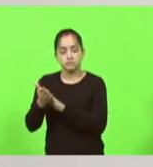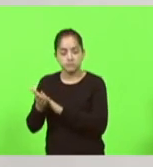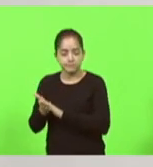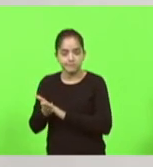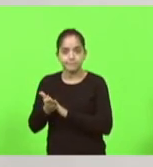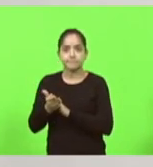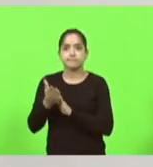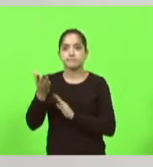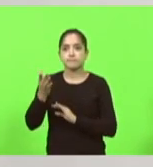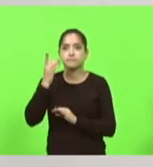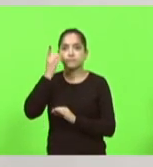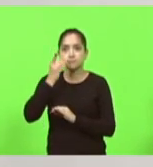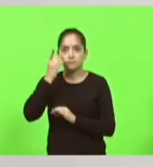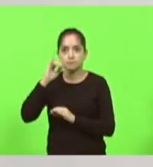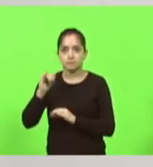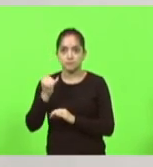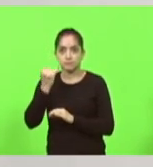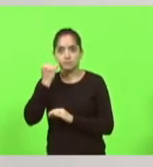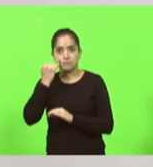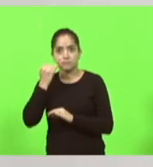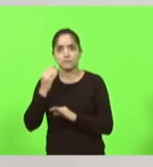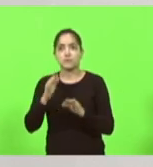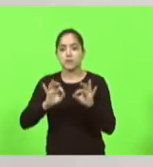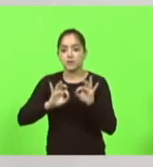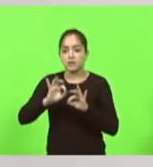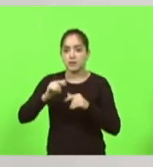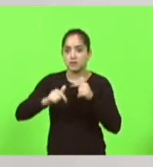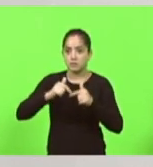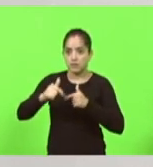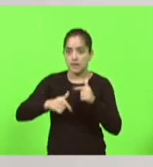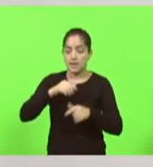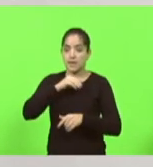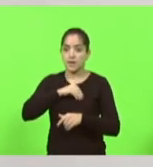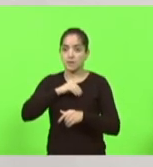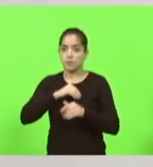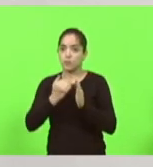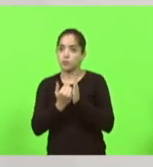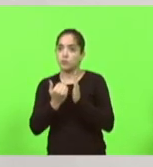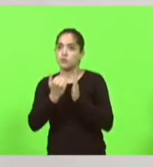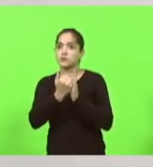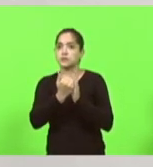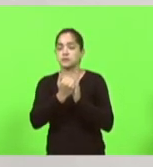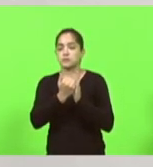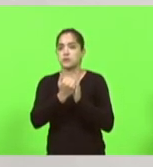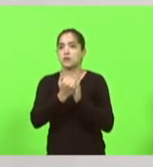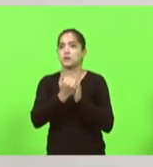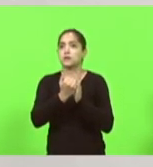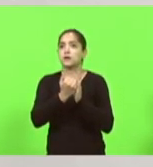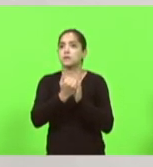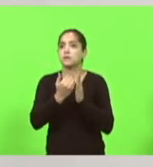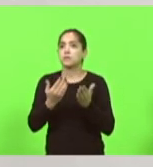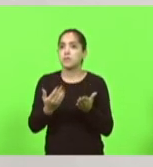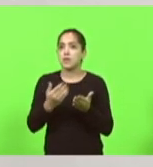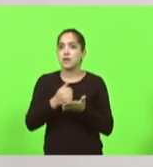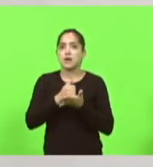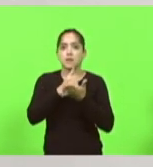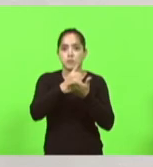deputado Gessé, que hoje trabalhou a questão da reposição salarial, né? A gente está aqui... nós não apoiamos os